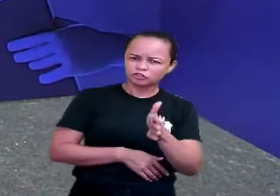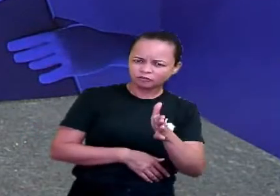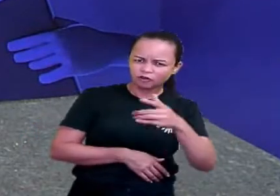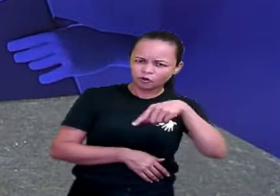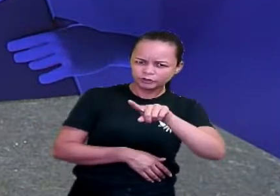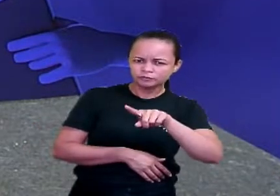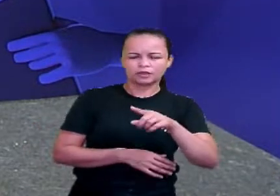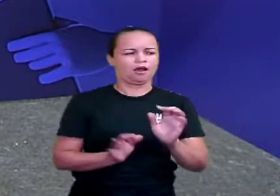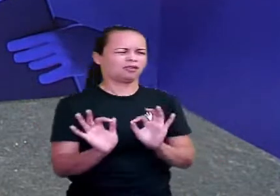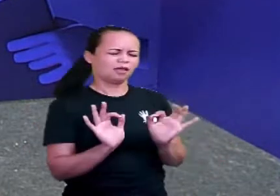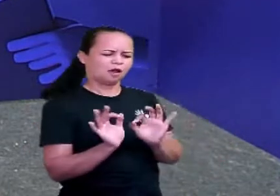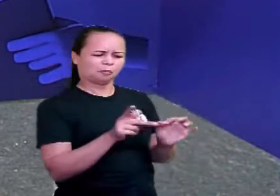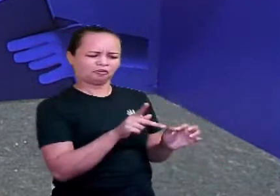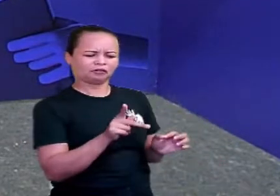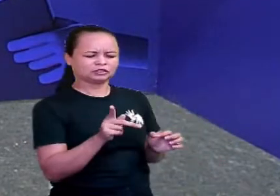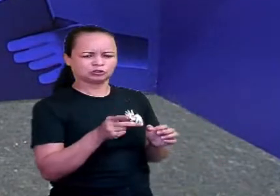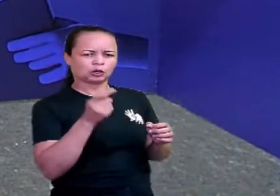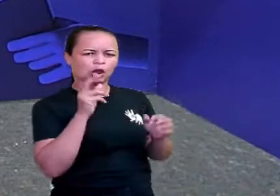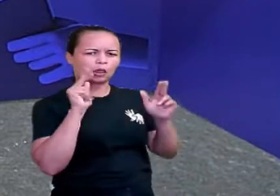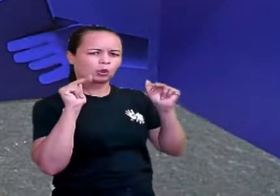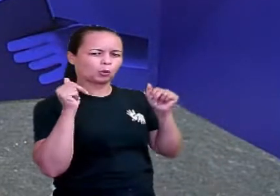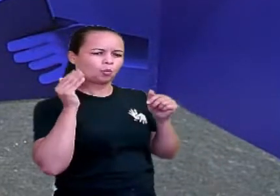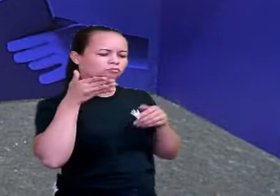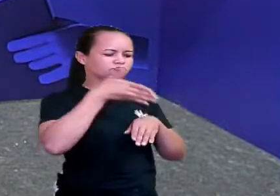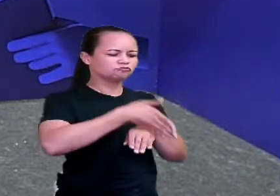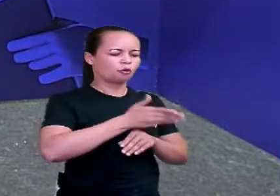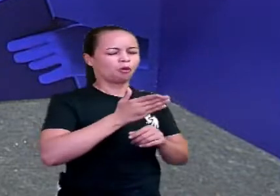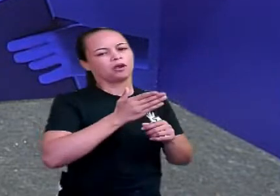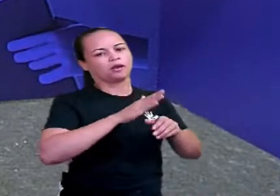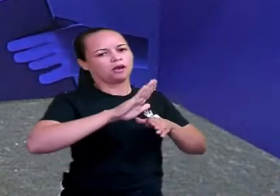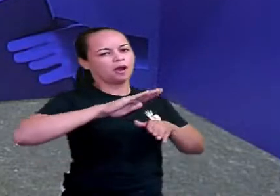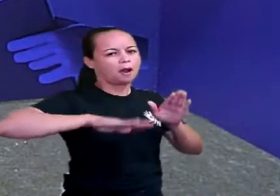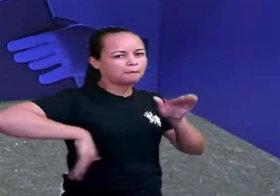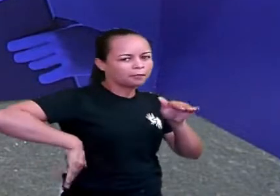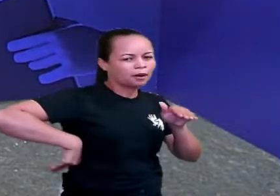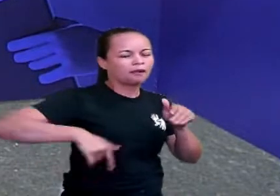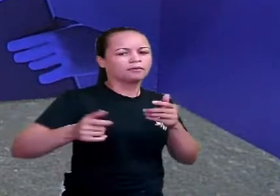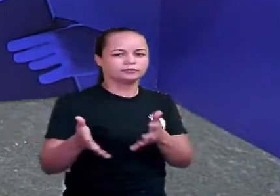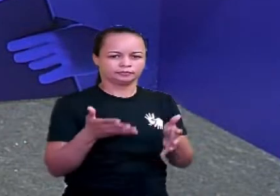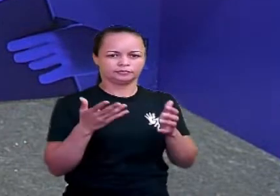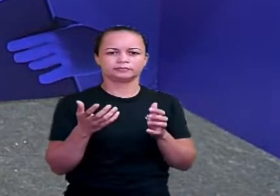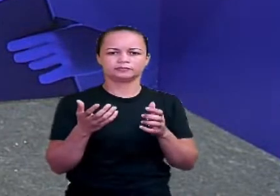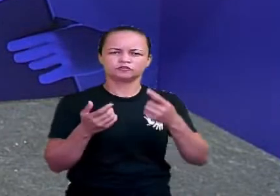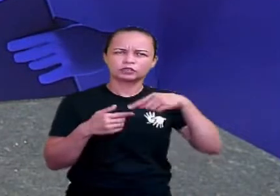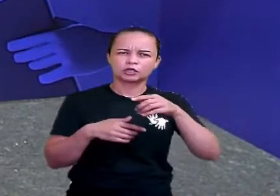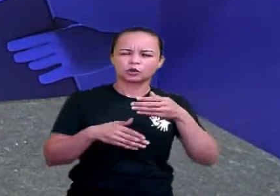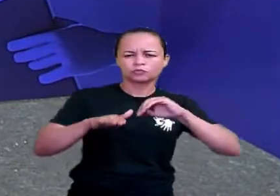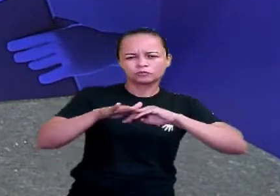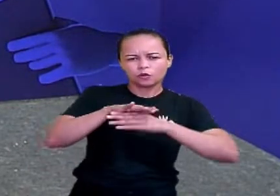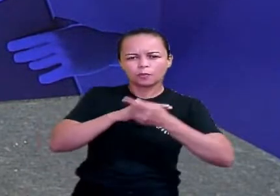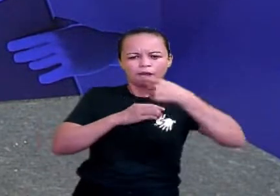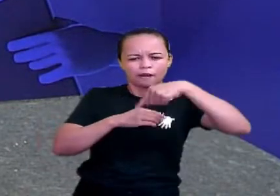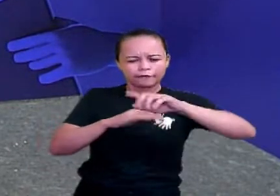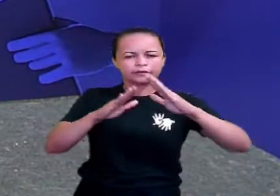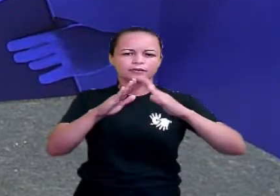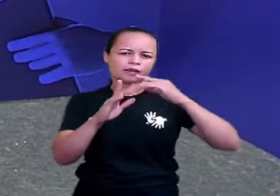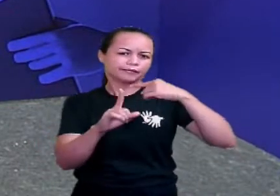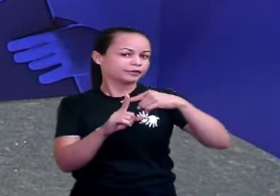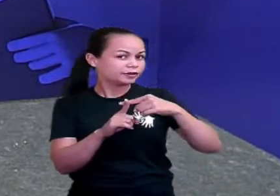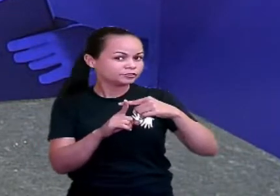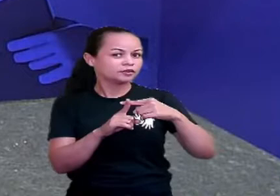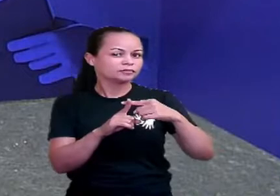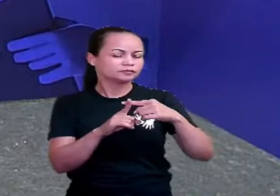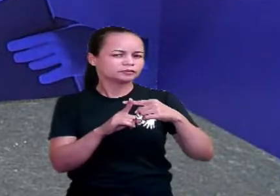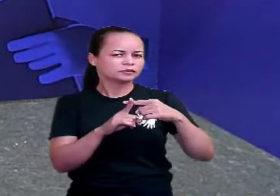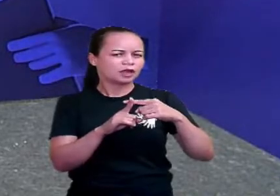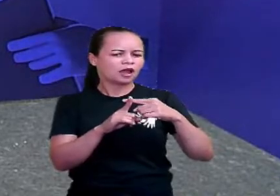campo, as plantações? Você costuma ir à igreja? As pessoas da sua família se reúnem? Quando